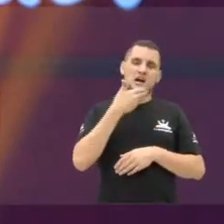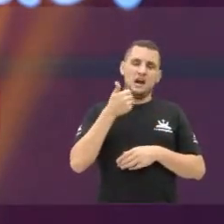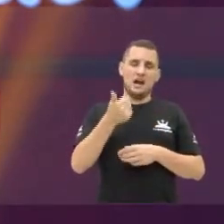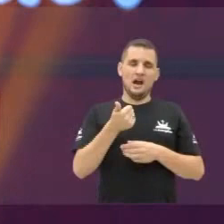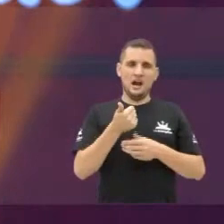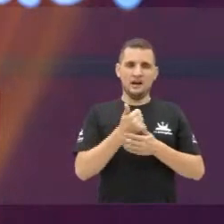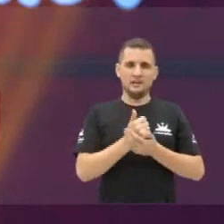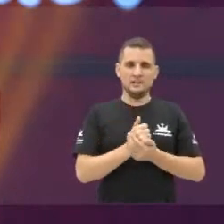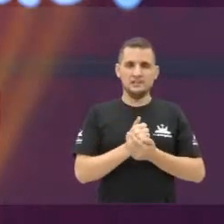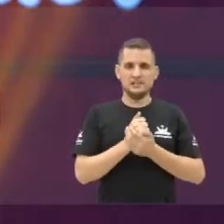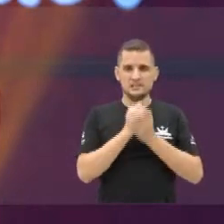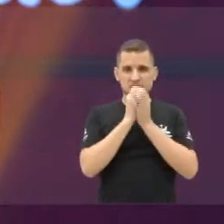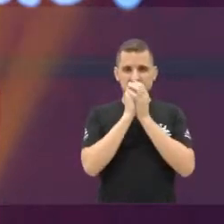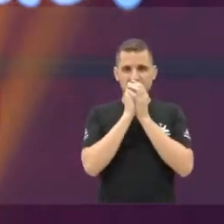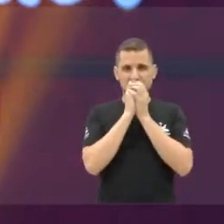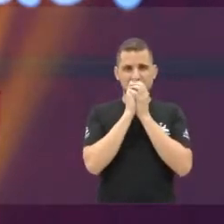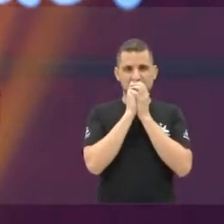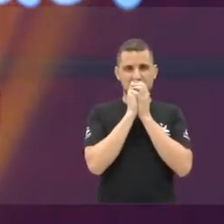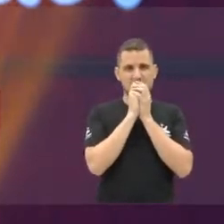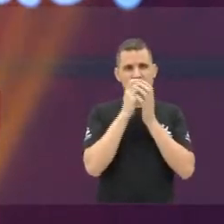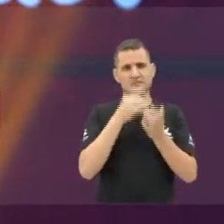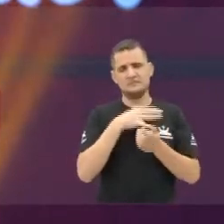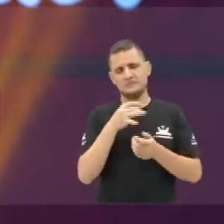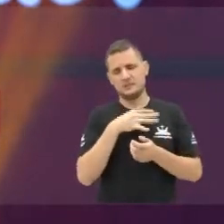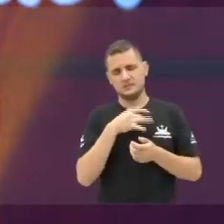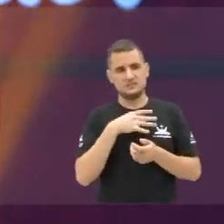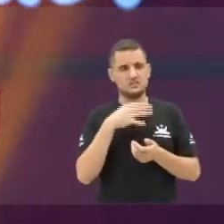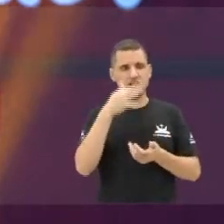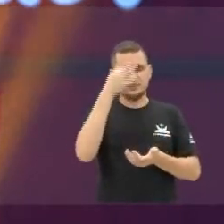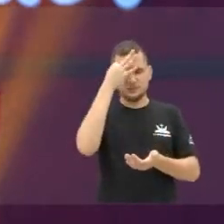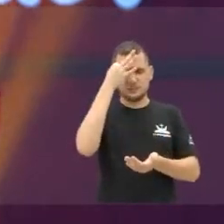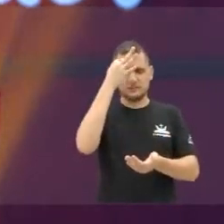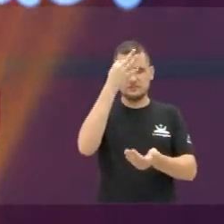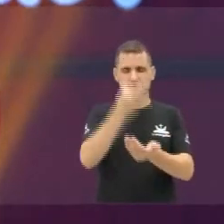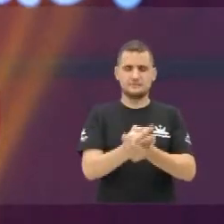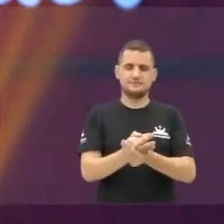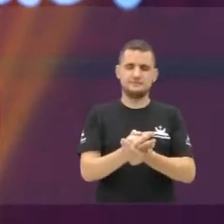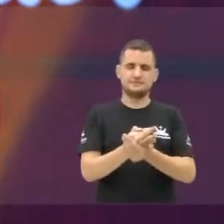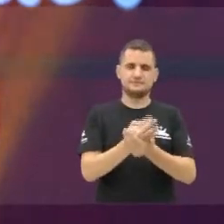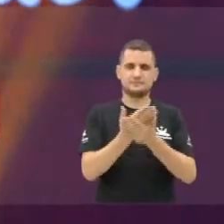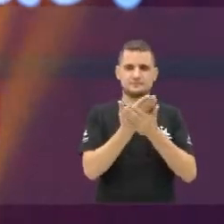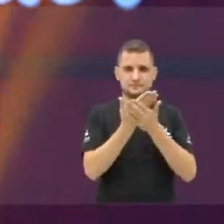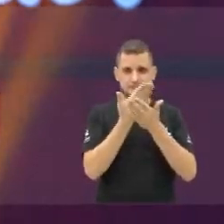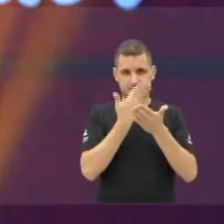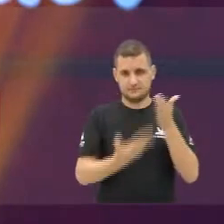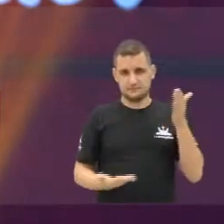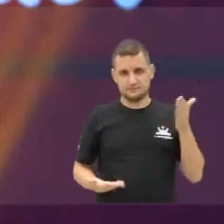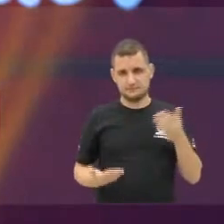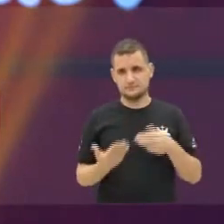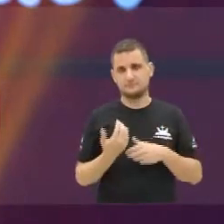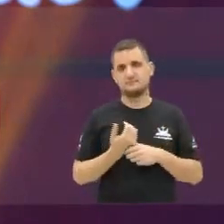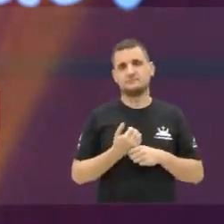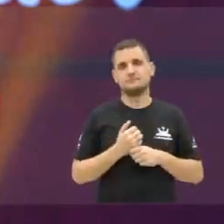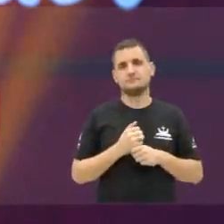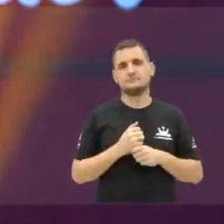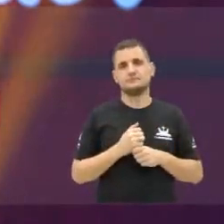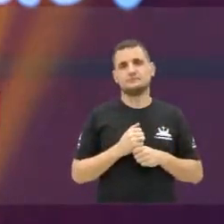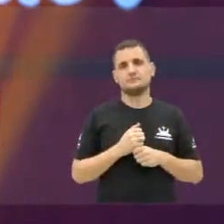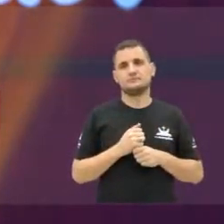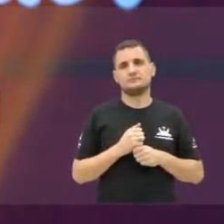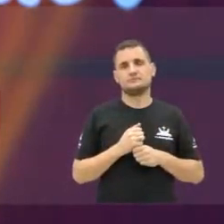medo de perder a fé, medo de morrer e não cumprir sua missão.